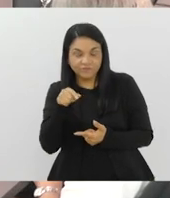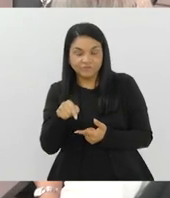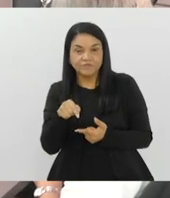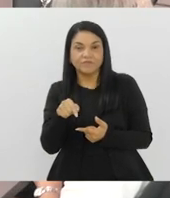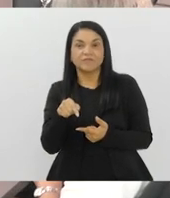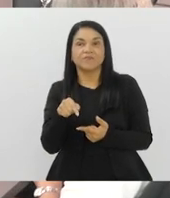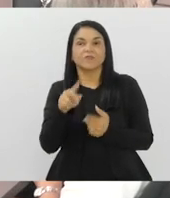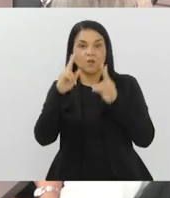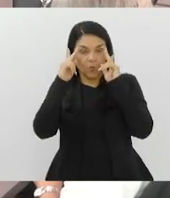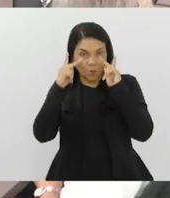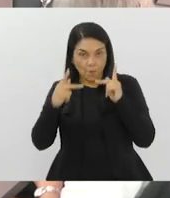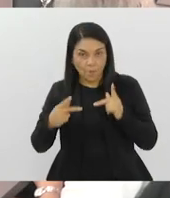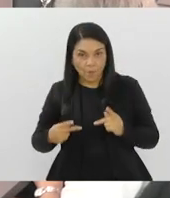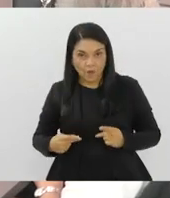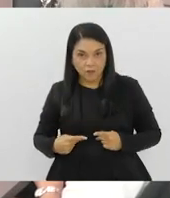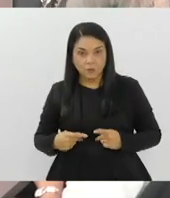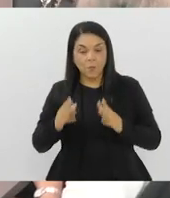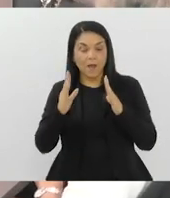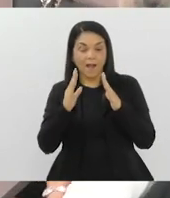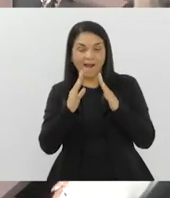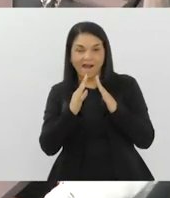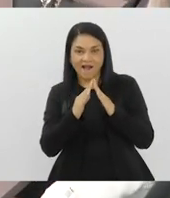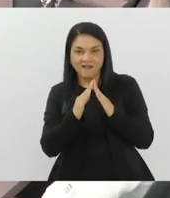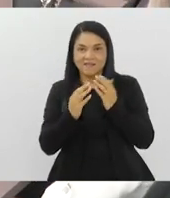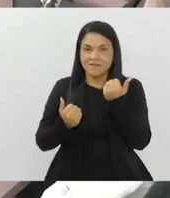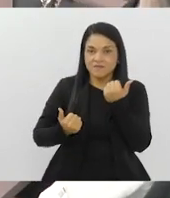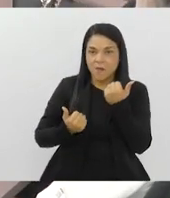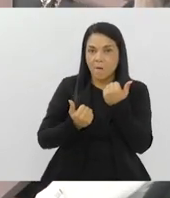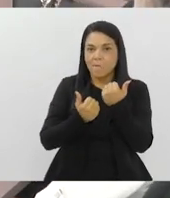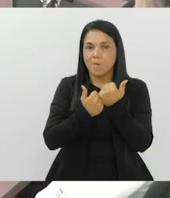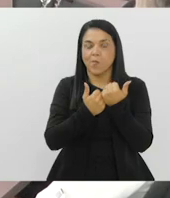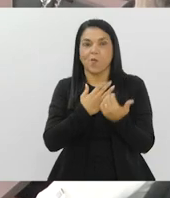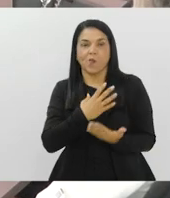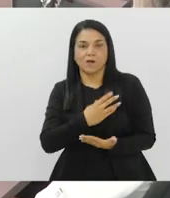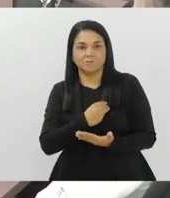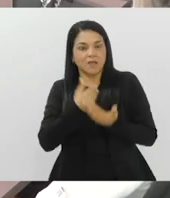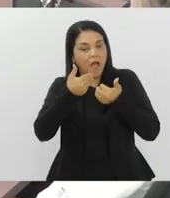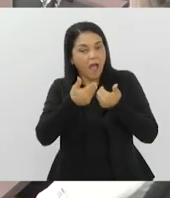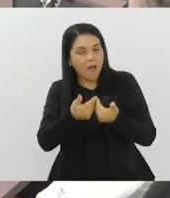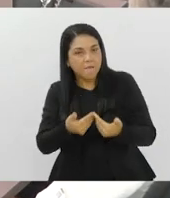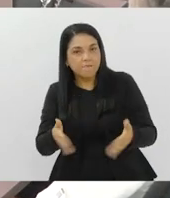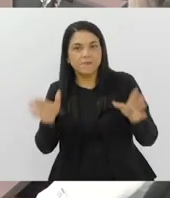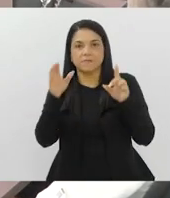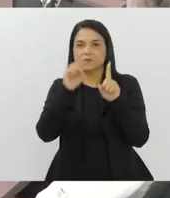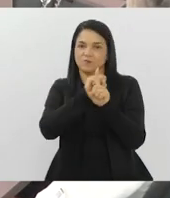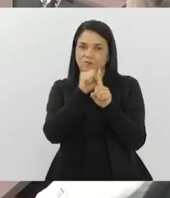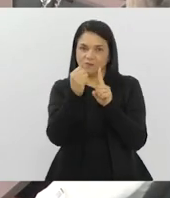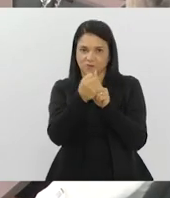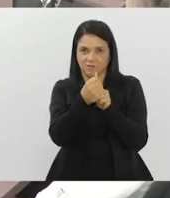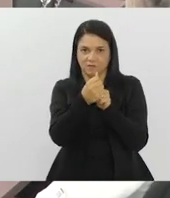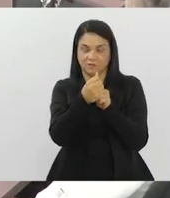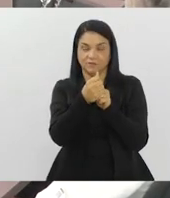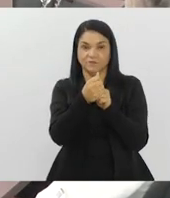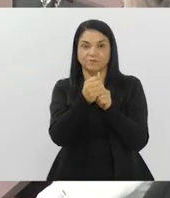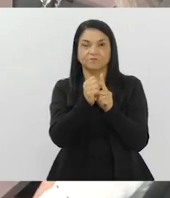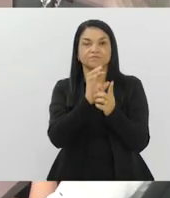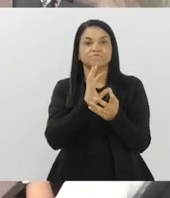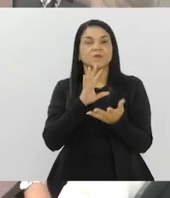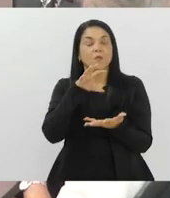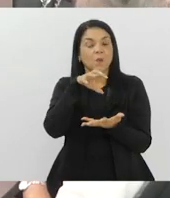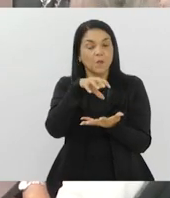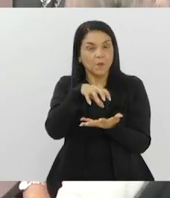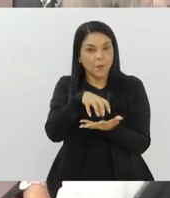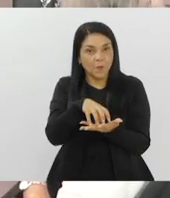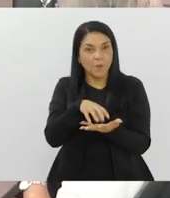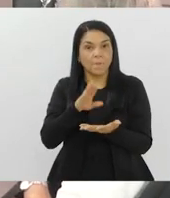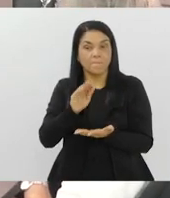mãe também é uma casa de apoio à amamentação, de portas abertas para a sociedade. Os bancos de leite humano, eles atendem o